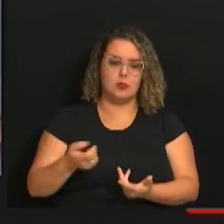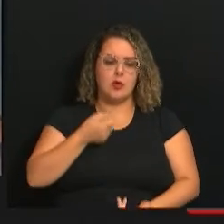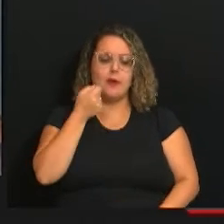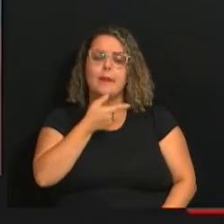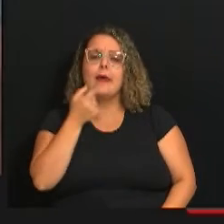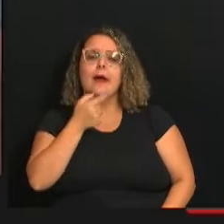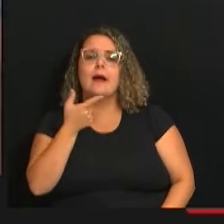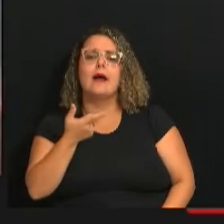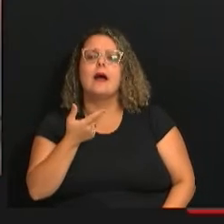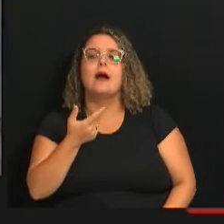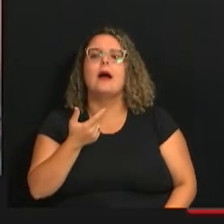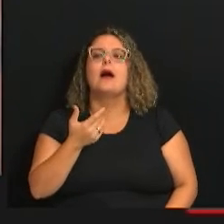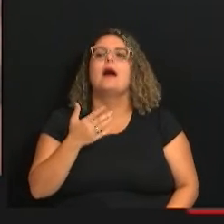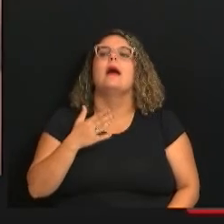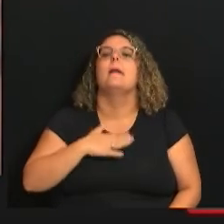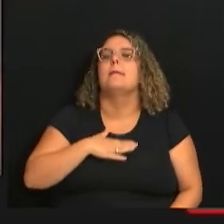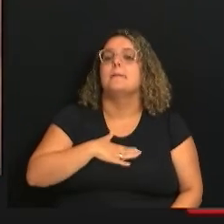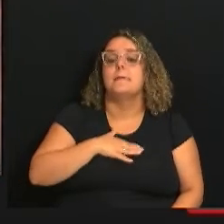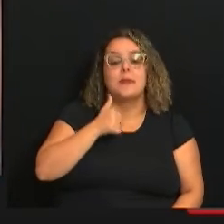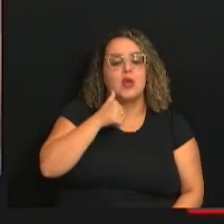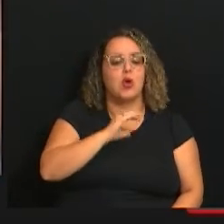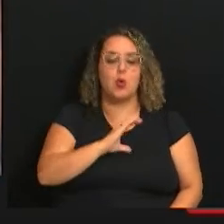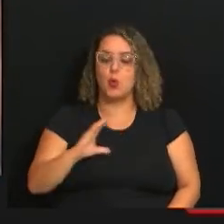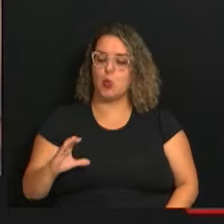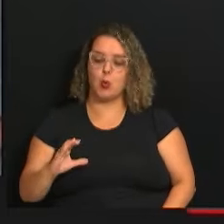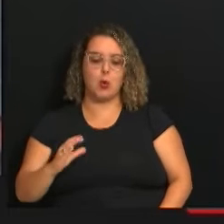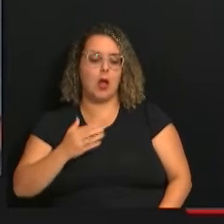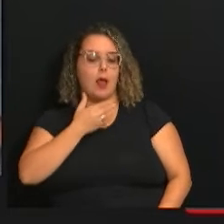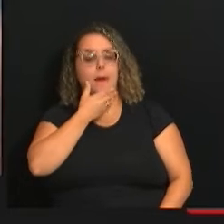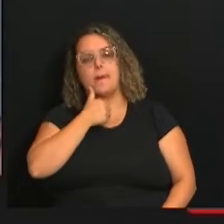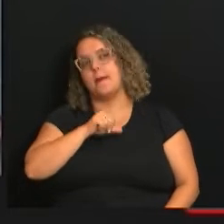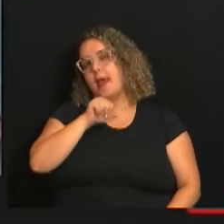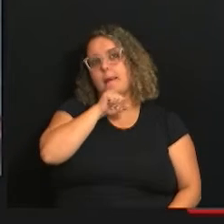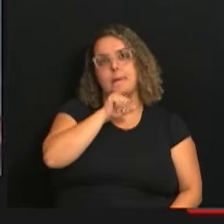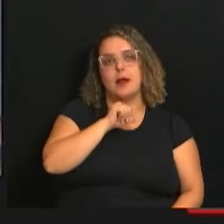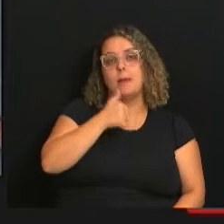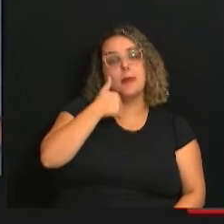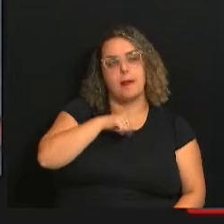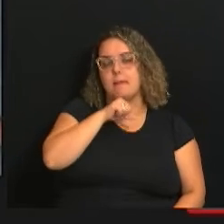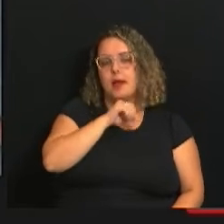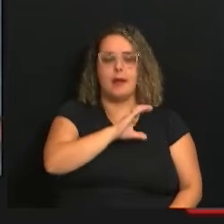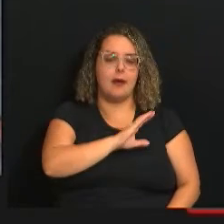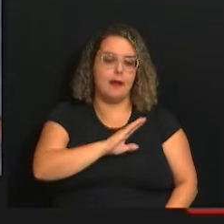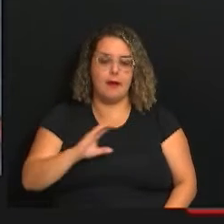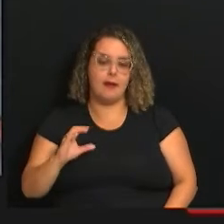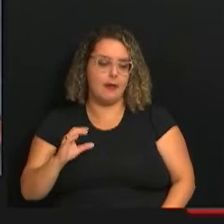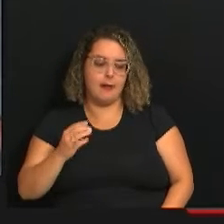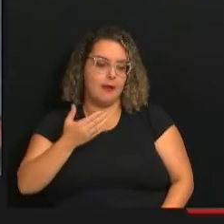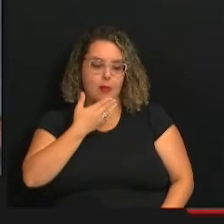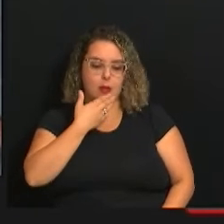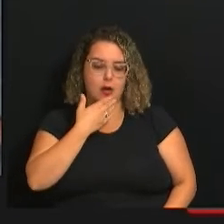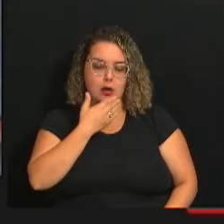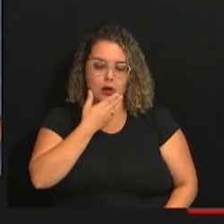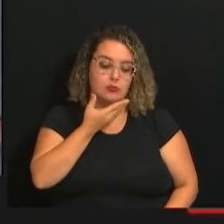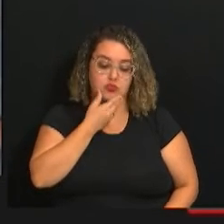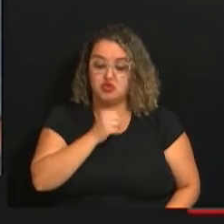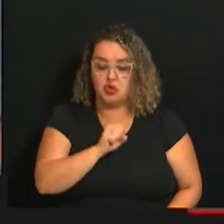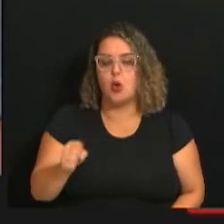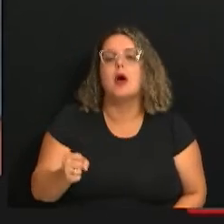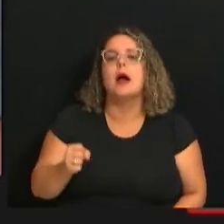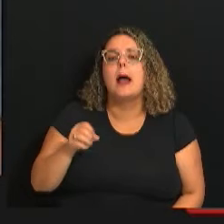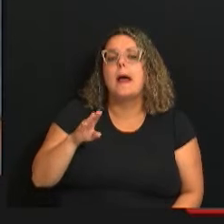e eu sou uma pessoa eu sou uma boa ouvinte, então as pessoas gostam de conversar comigo, me